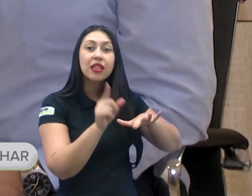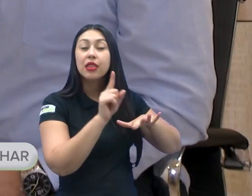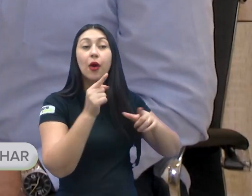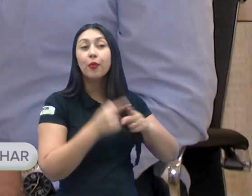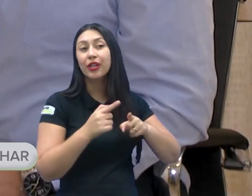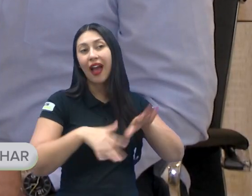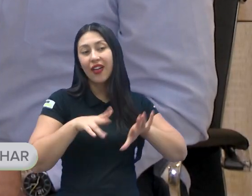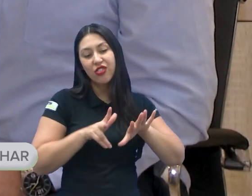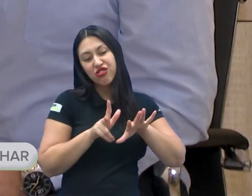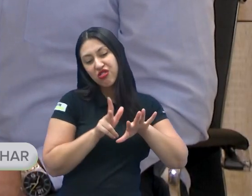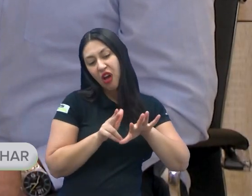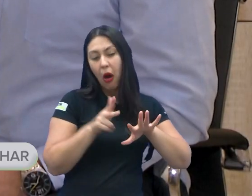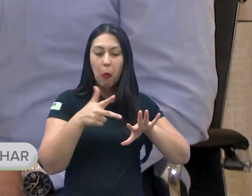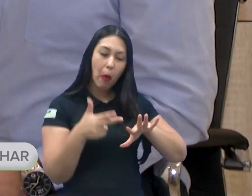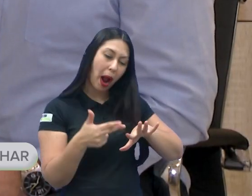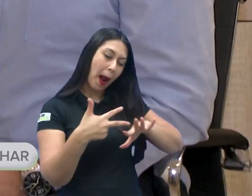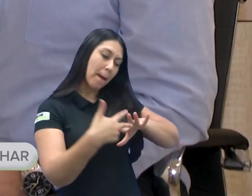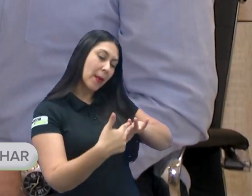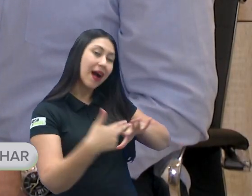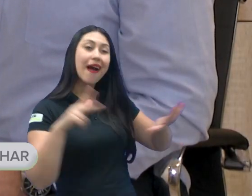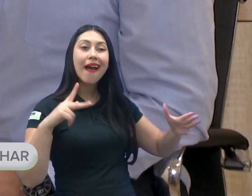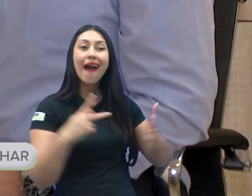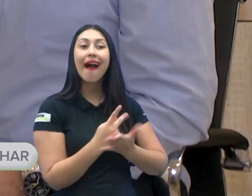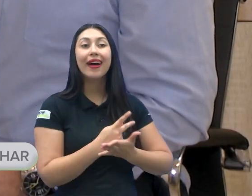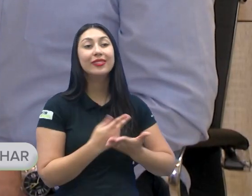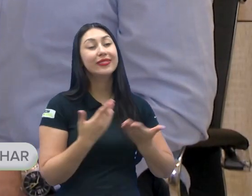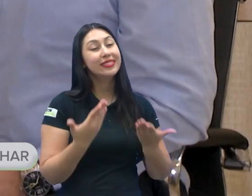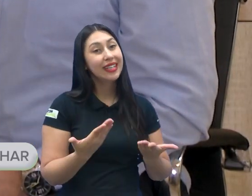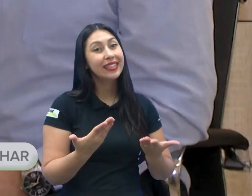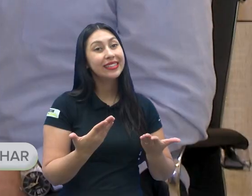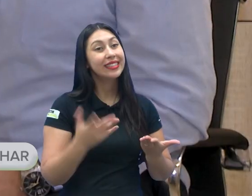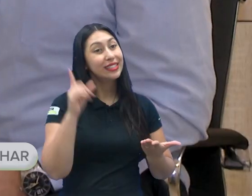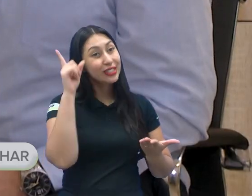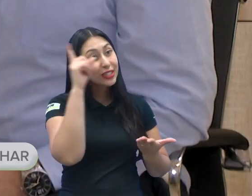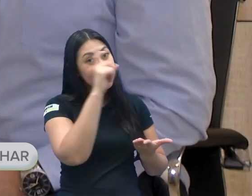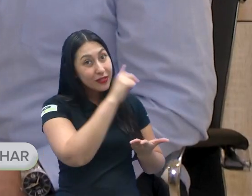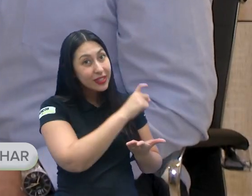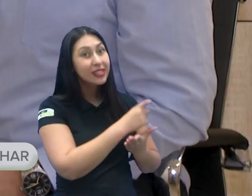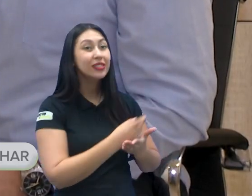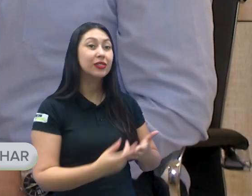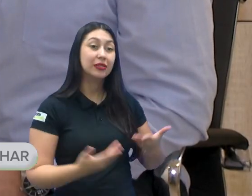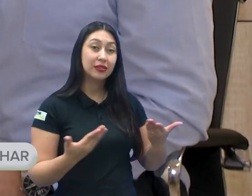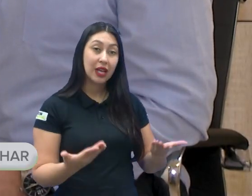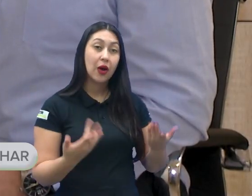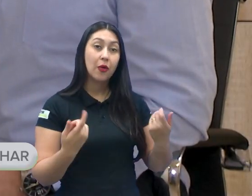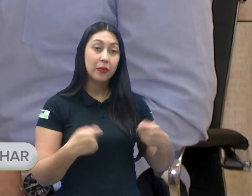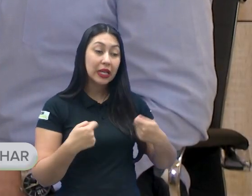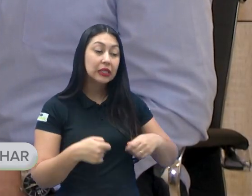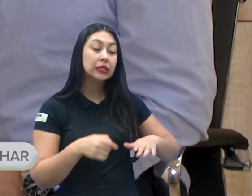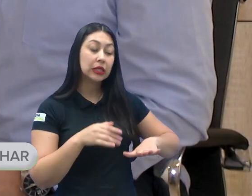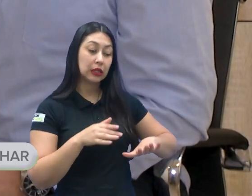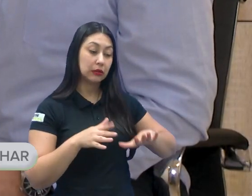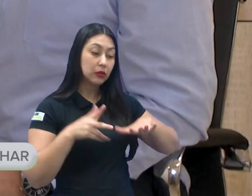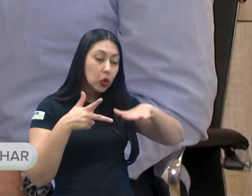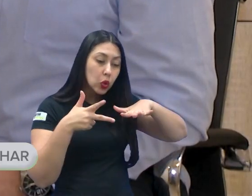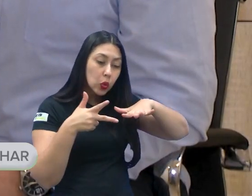diferente, então nem todo dedo comporta uma unha quadradinha. Sim. Então, esses são os primeiros cuidados. Também manter